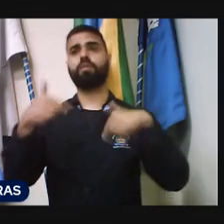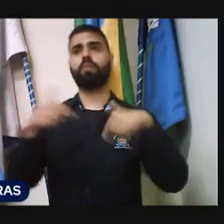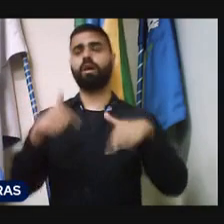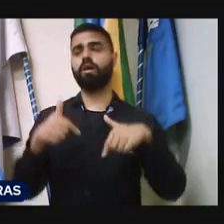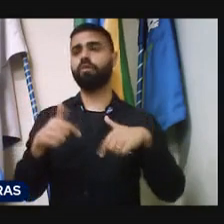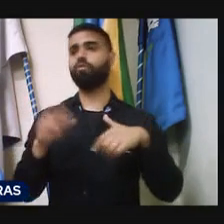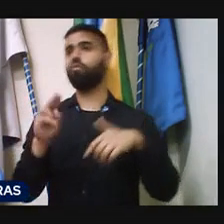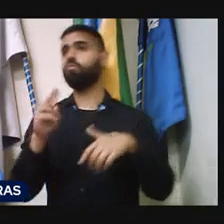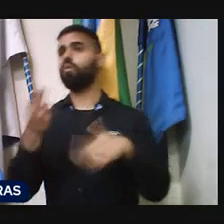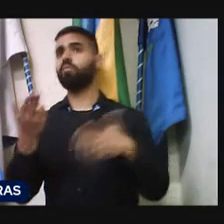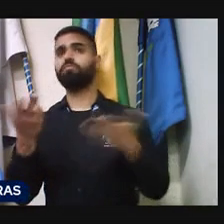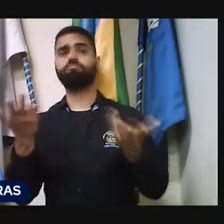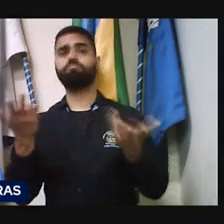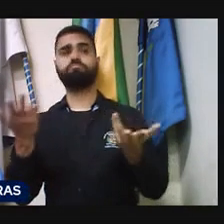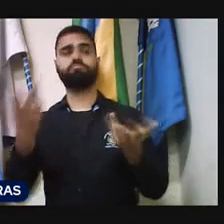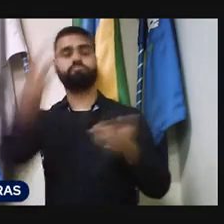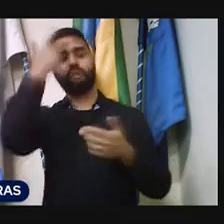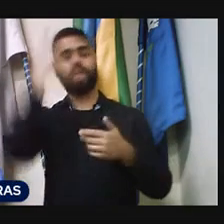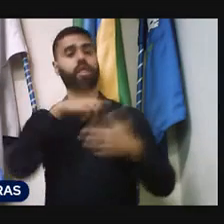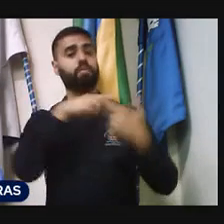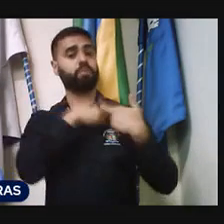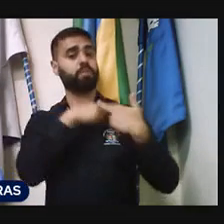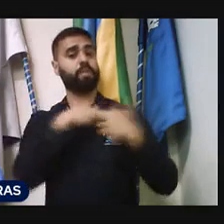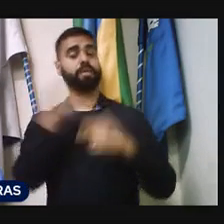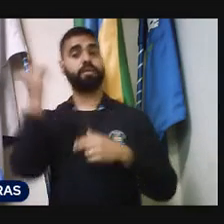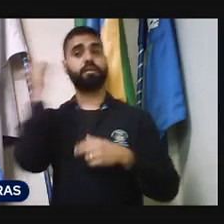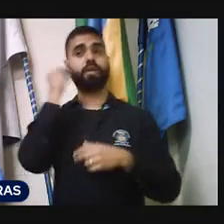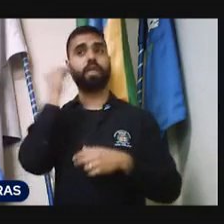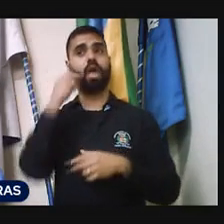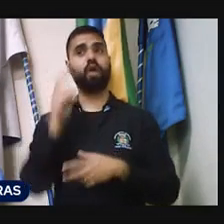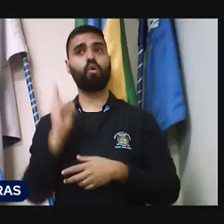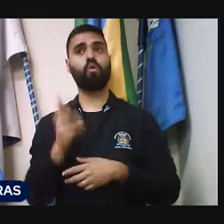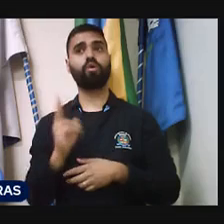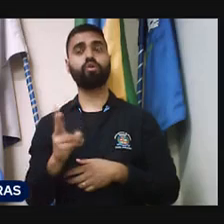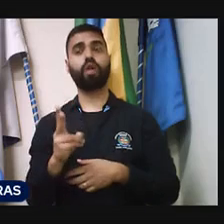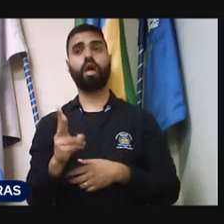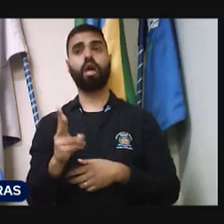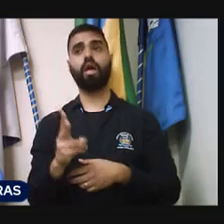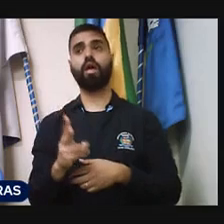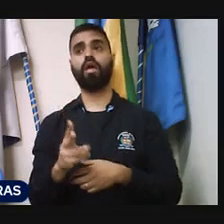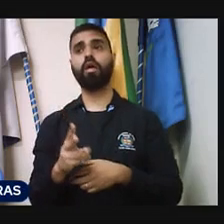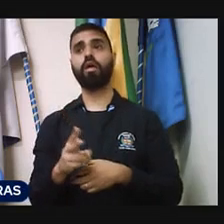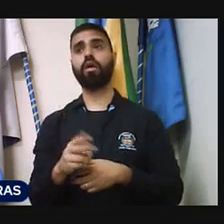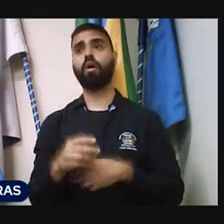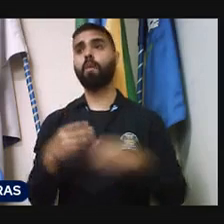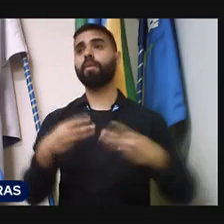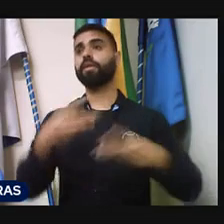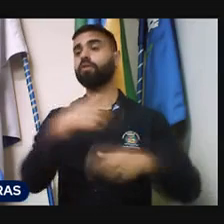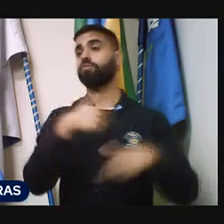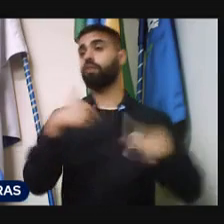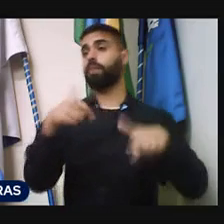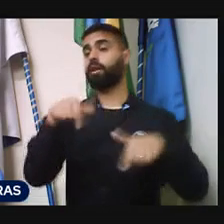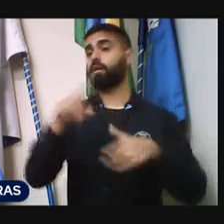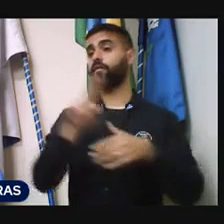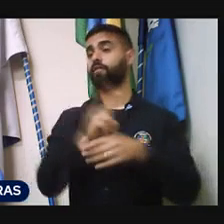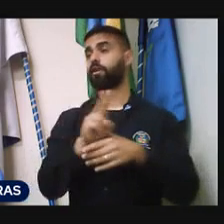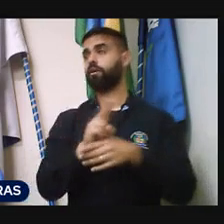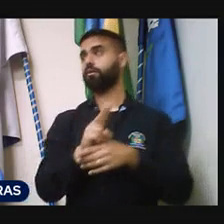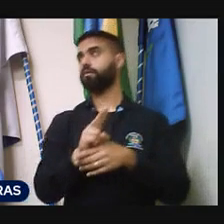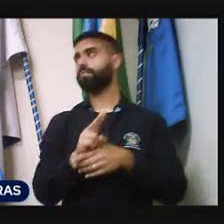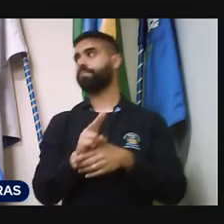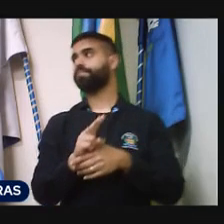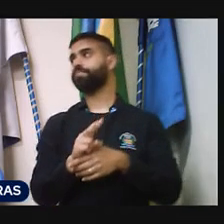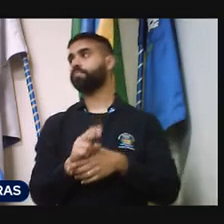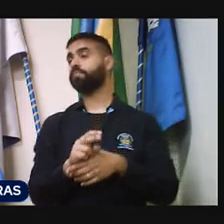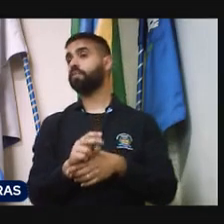ao a quem de direito for a gente tentar manter o posto avançado do ministério do trabalho aqui em Valença Primeiro eles vão